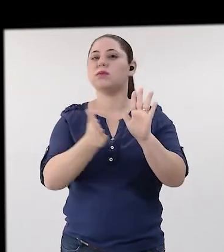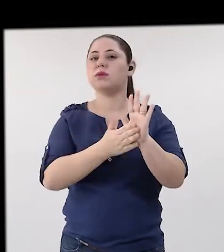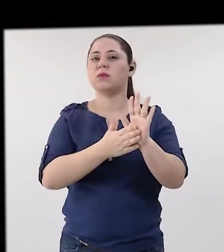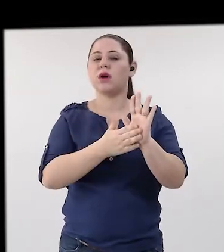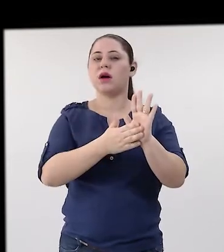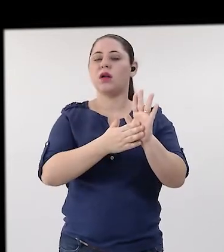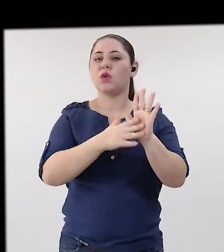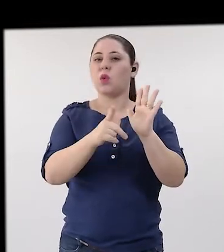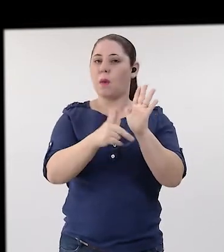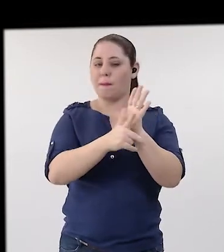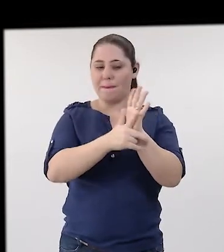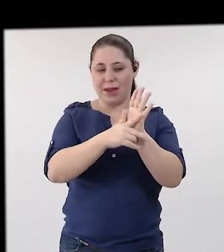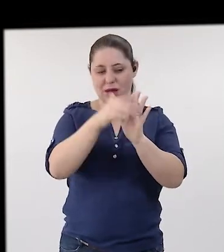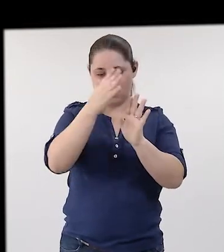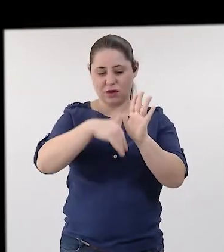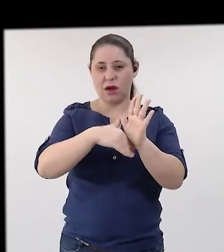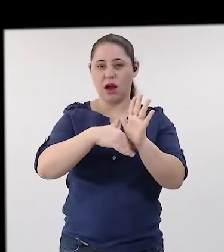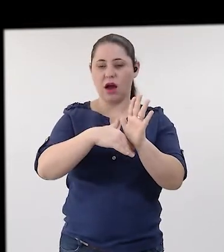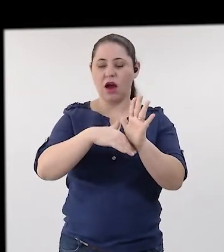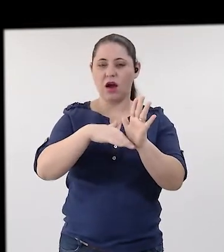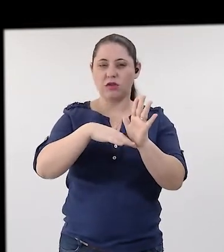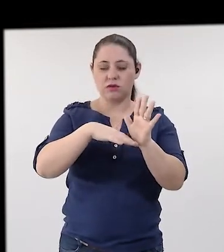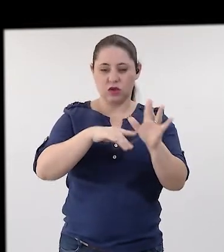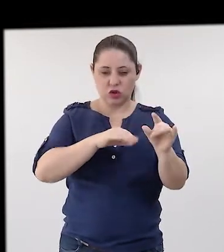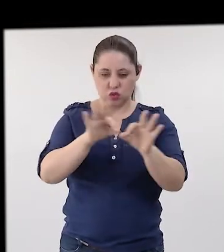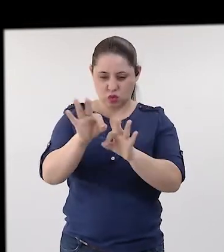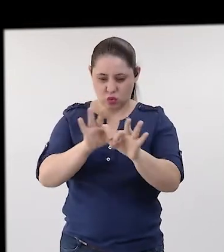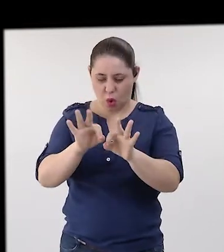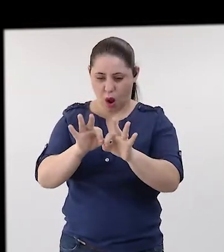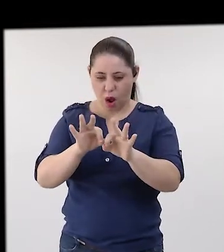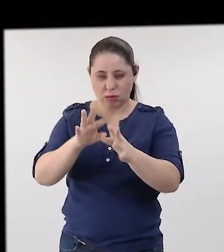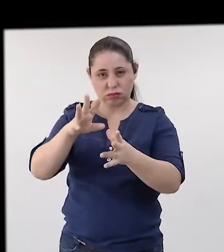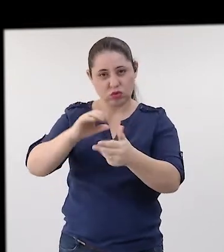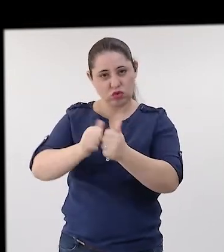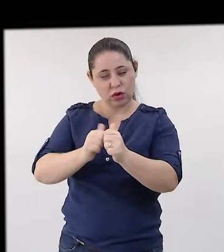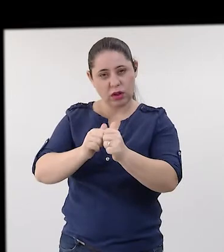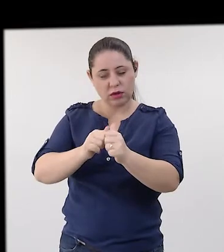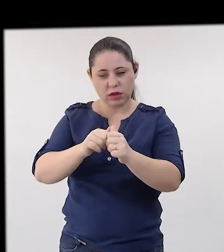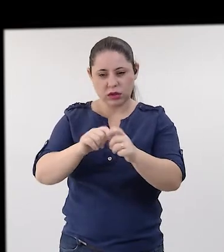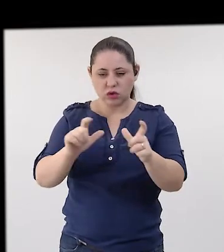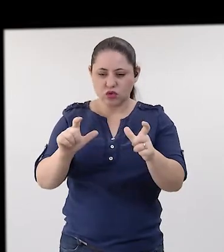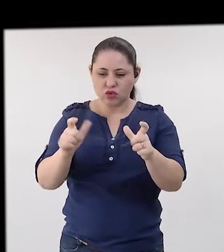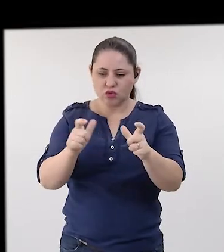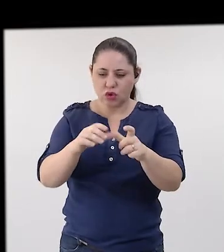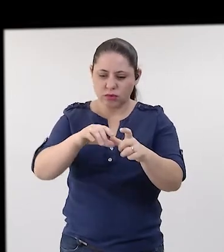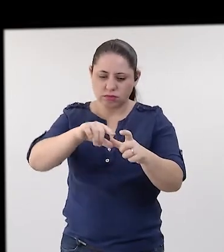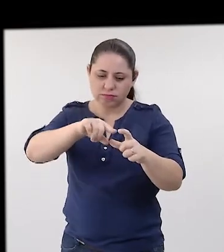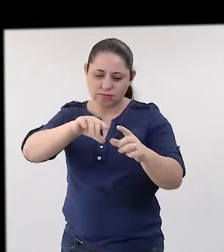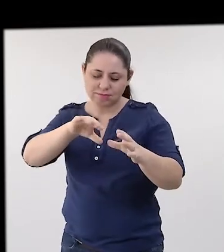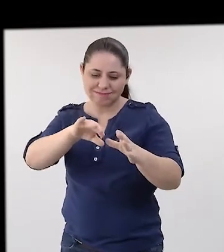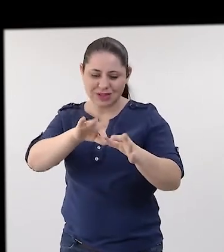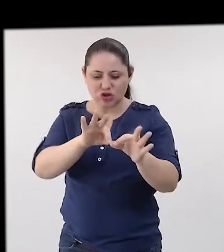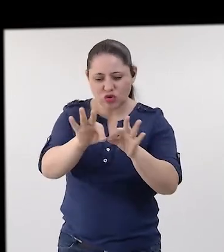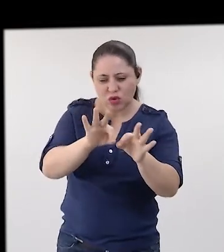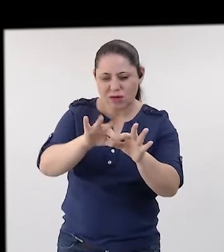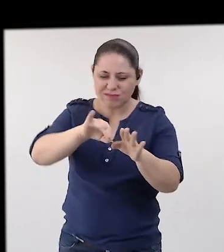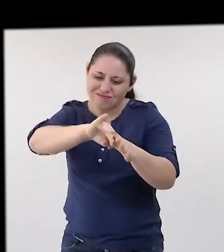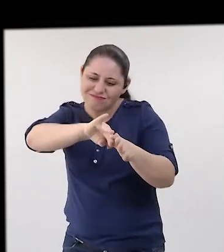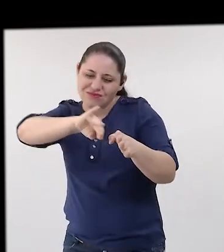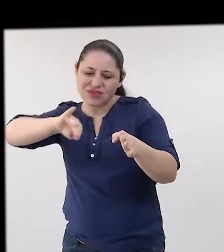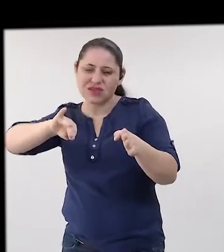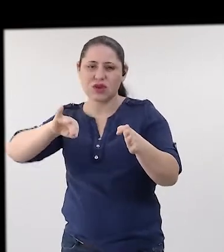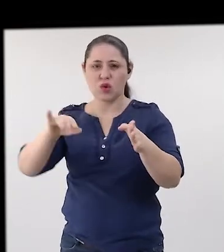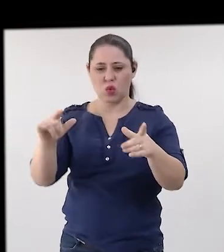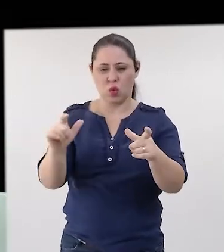que você está propondo no papel realmente funciona, quando você leva para o mundo real. Então a gente foi lá e extraiu um pequeno fragmento daquilo que a gente